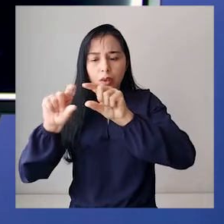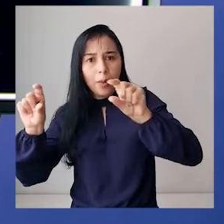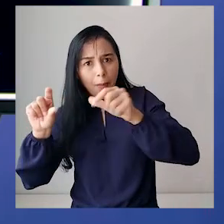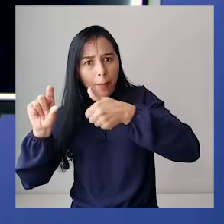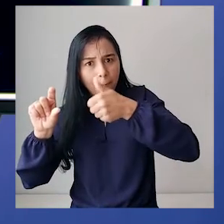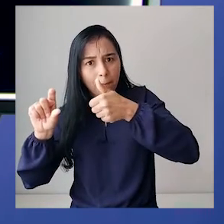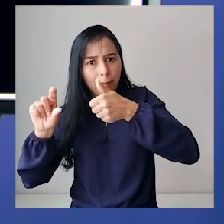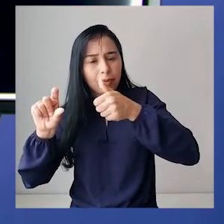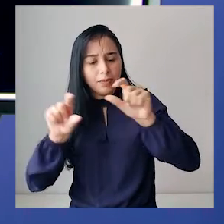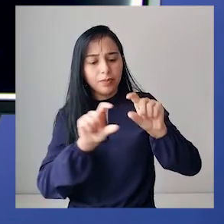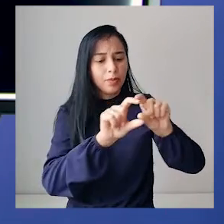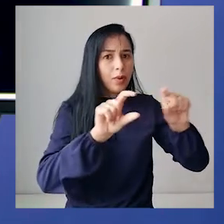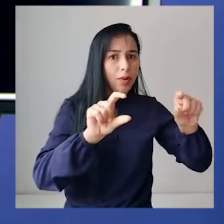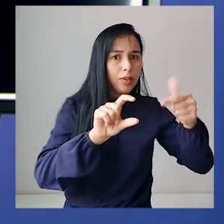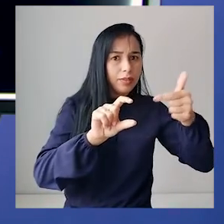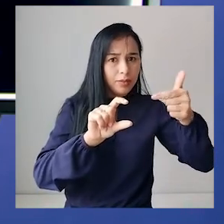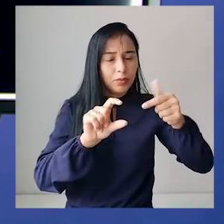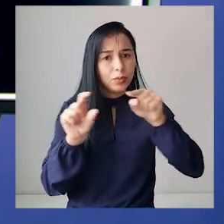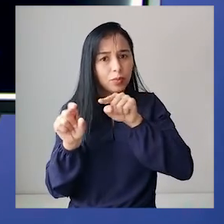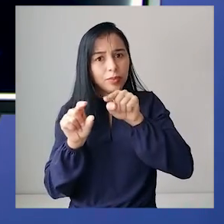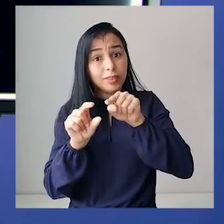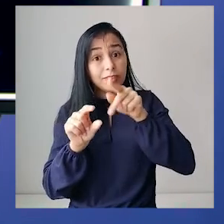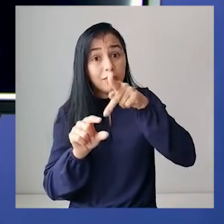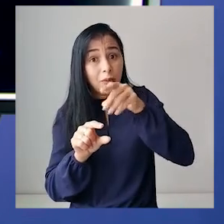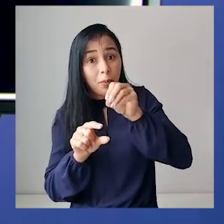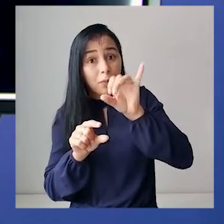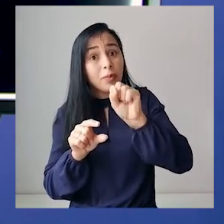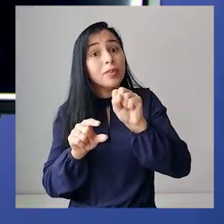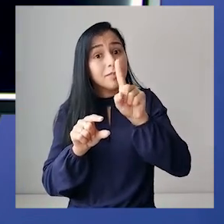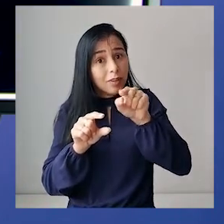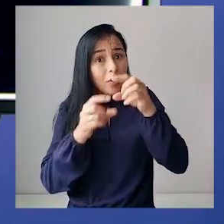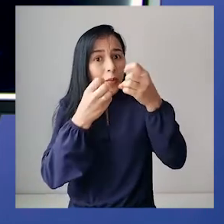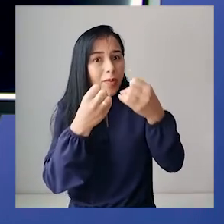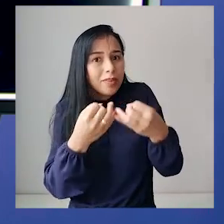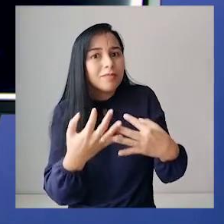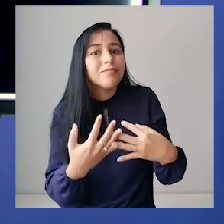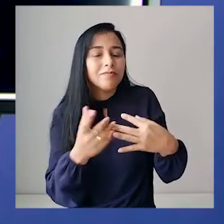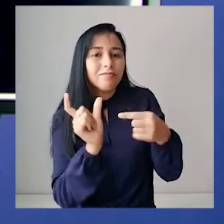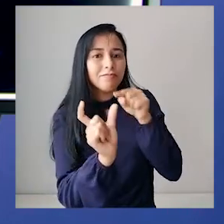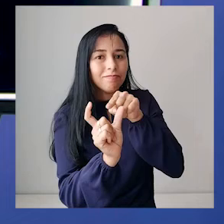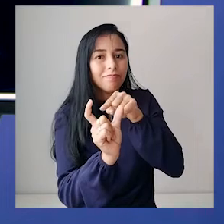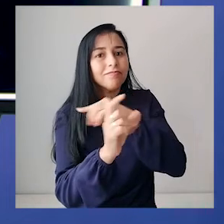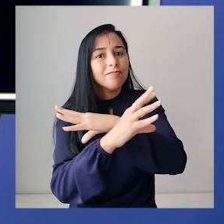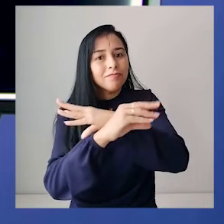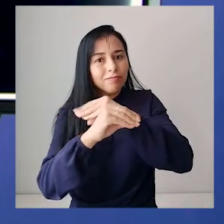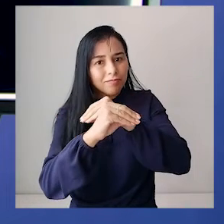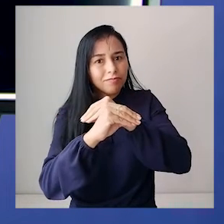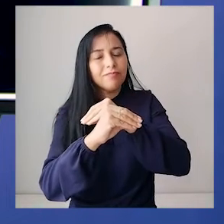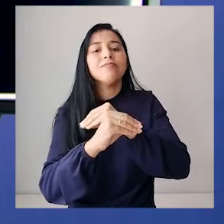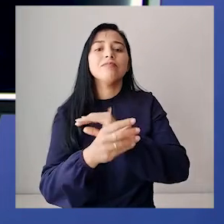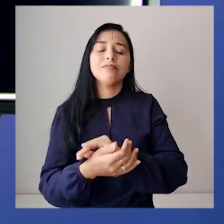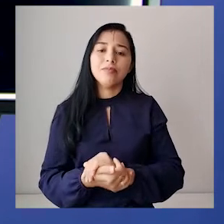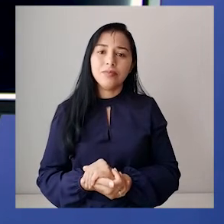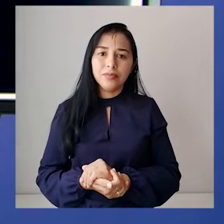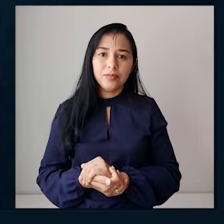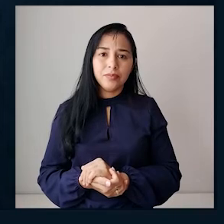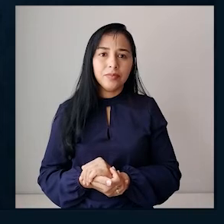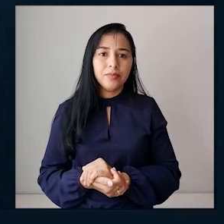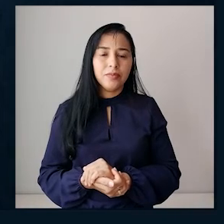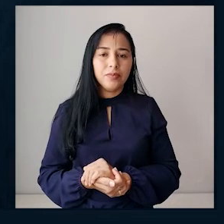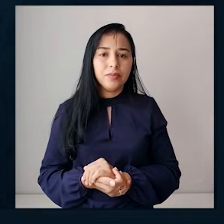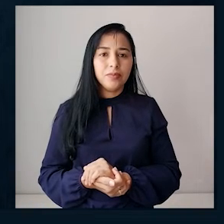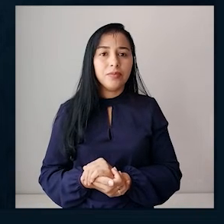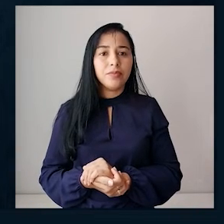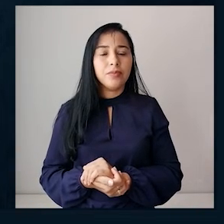e a segunda. E lembrando que a segunda está explicando o que foi dito na oração anterior.